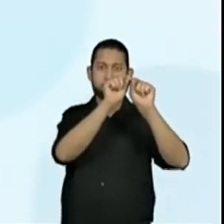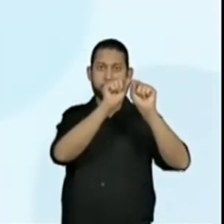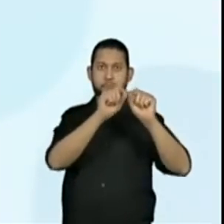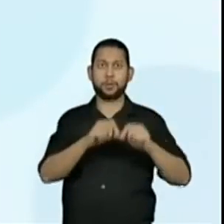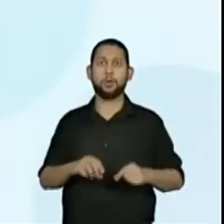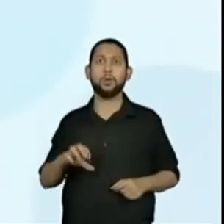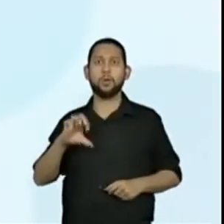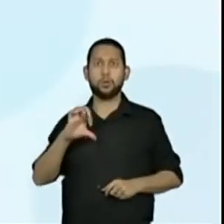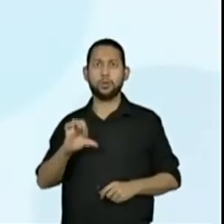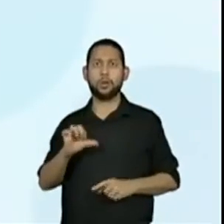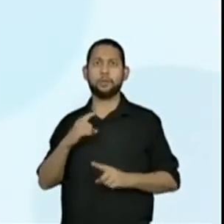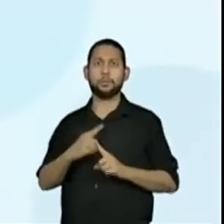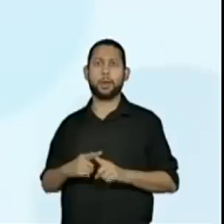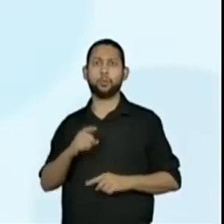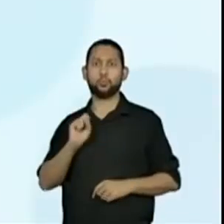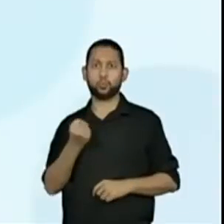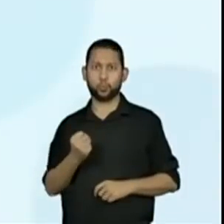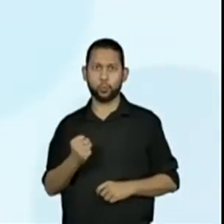8